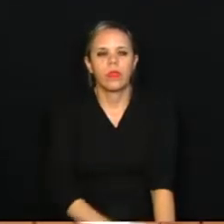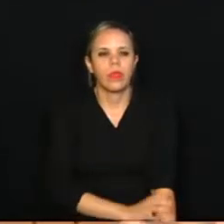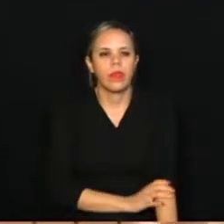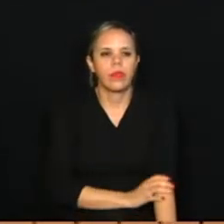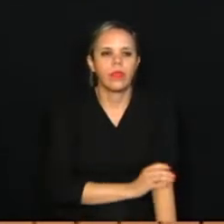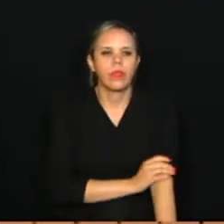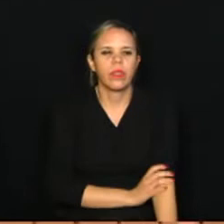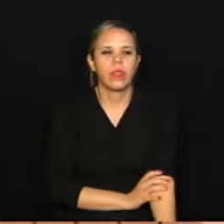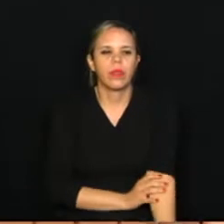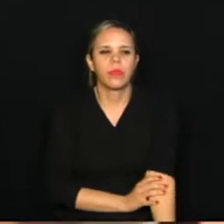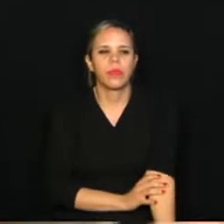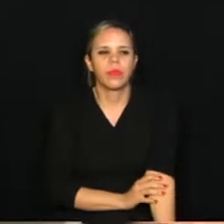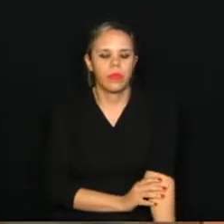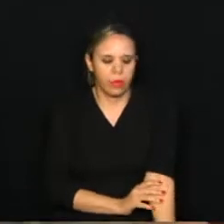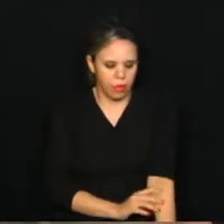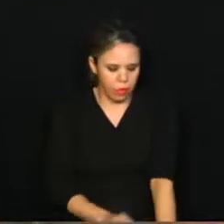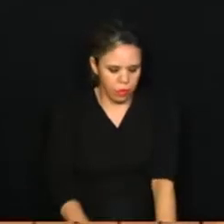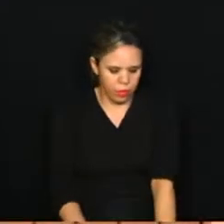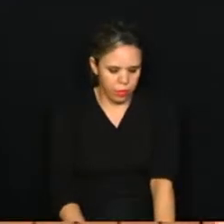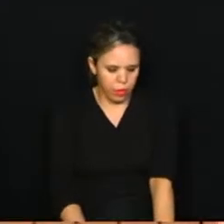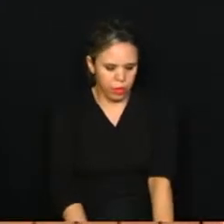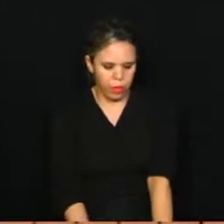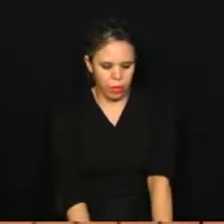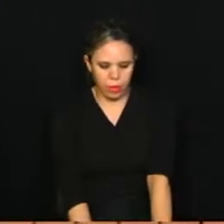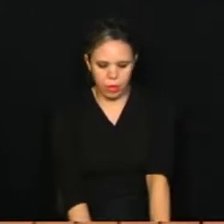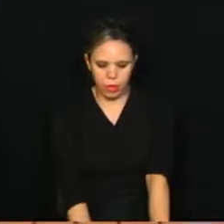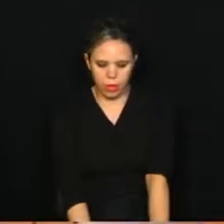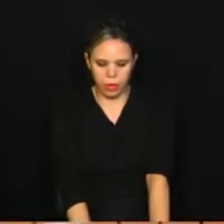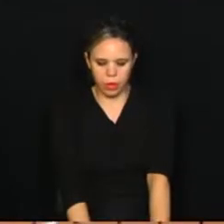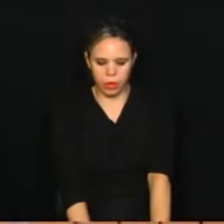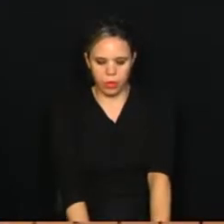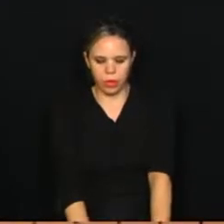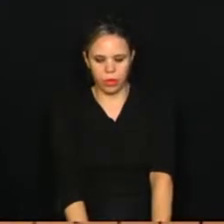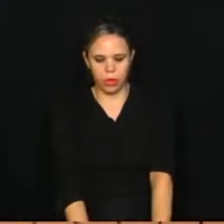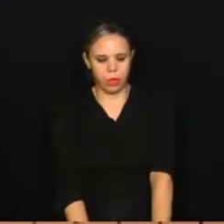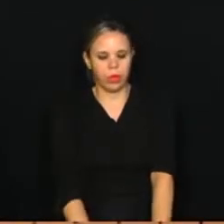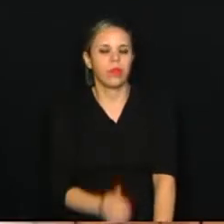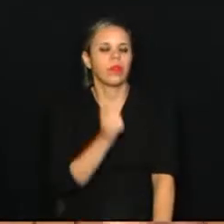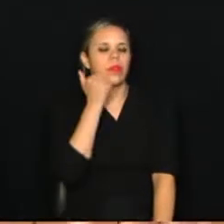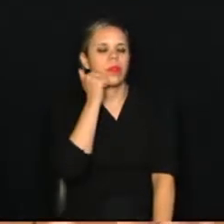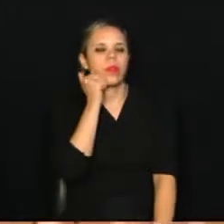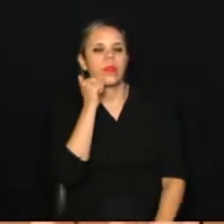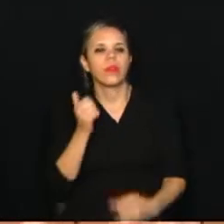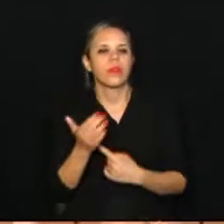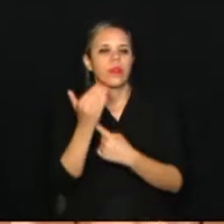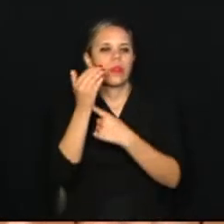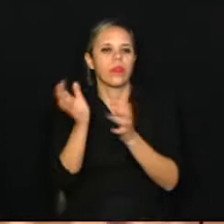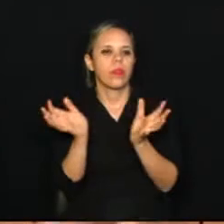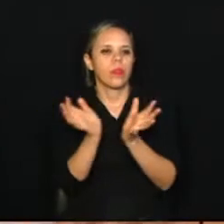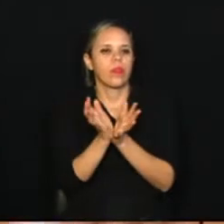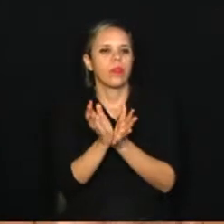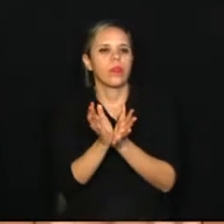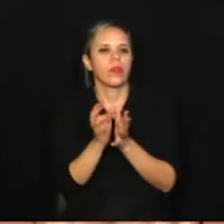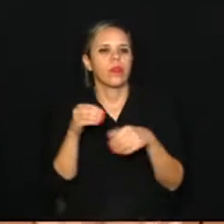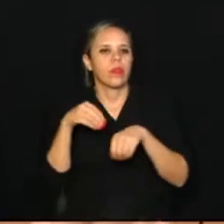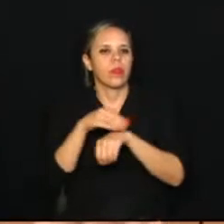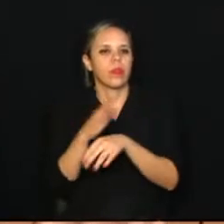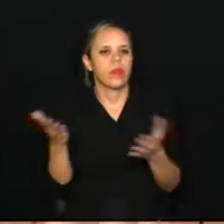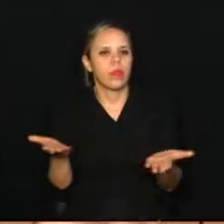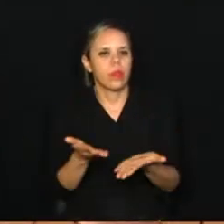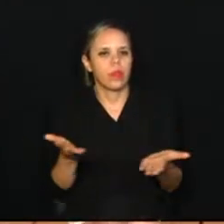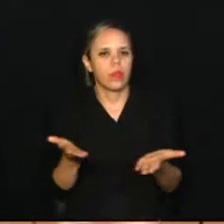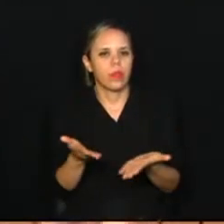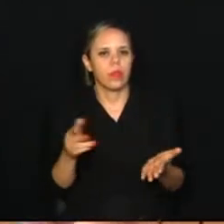comunicacal@campinas.sp.leg.br. Então, pessoal, Comissão Ciência e Tecnologia tem a honra aqui de trazer hoje